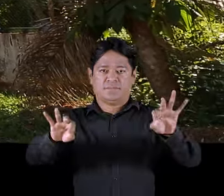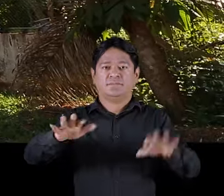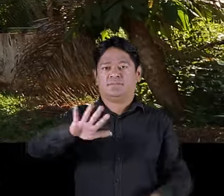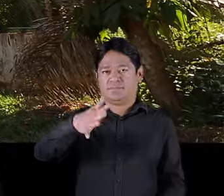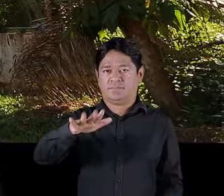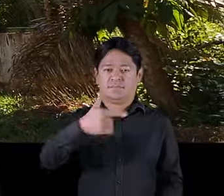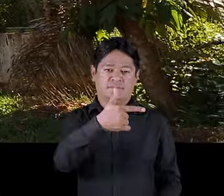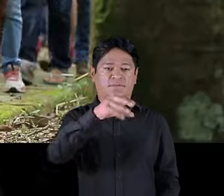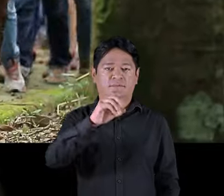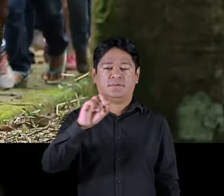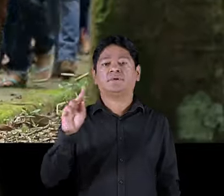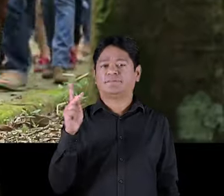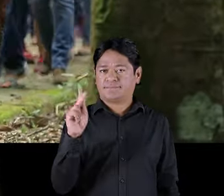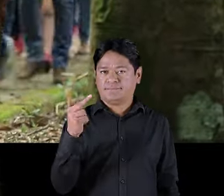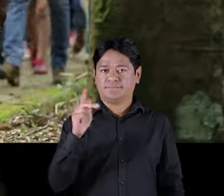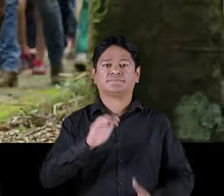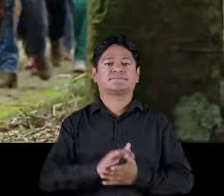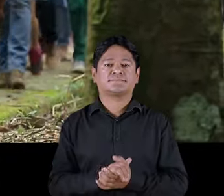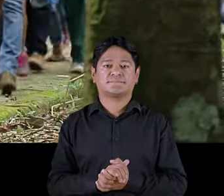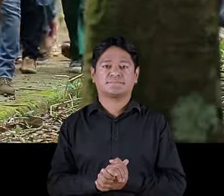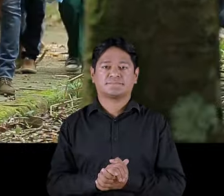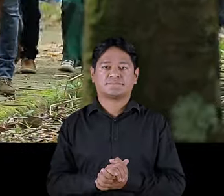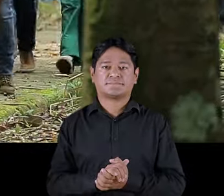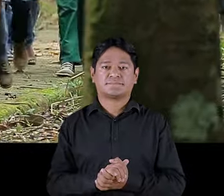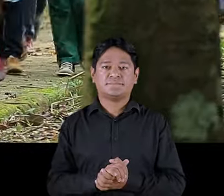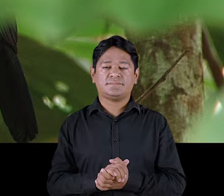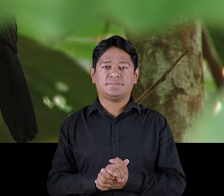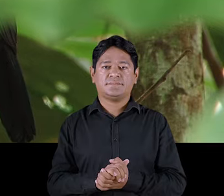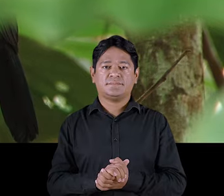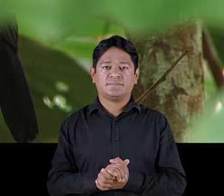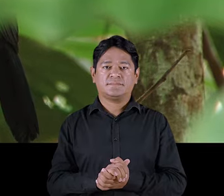Zoobotânico, com aproximadamente 200 hectares.